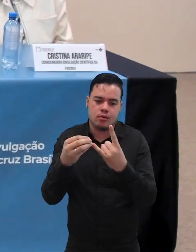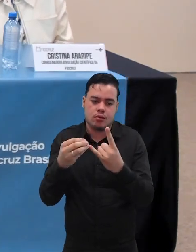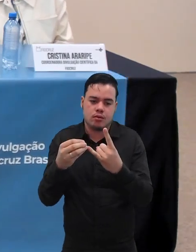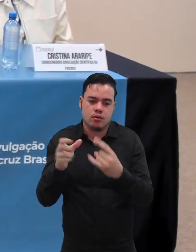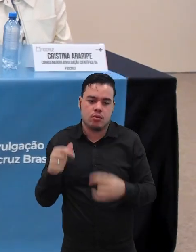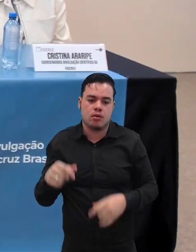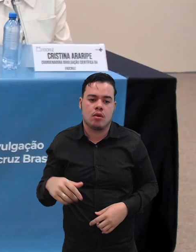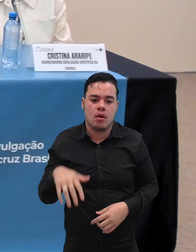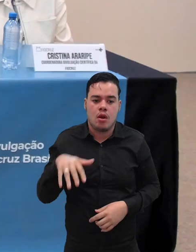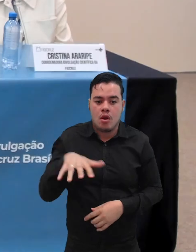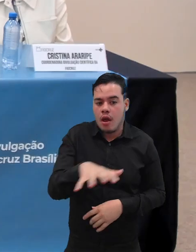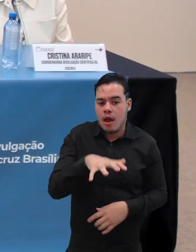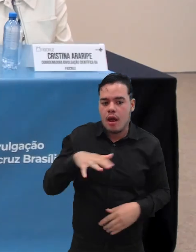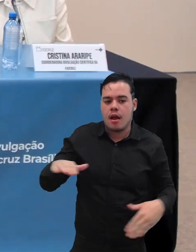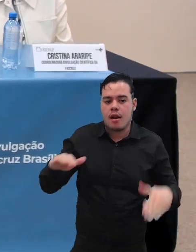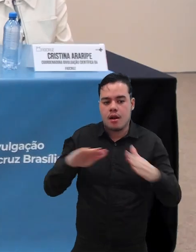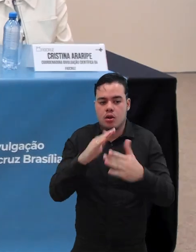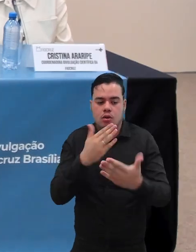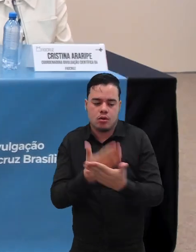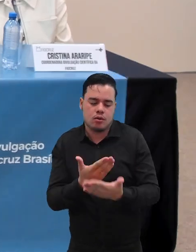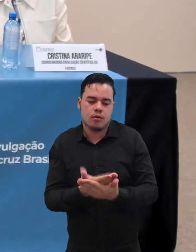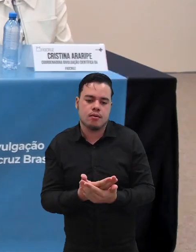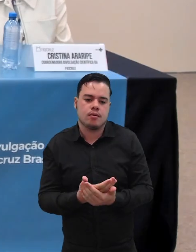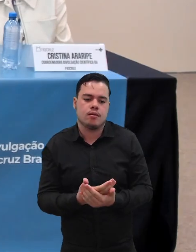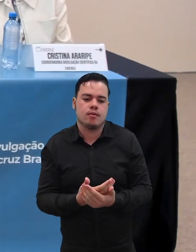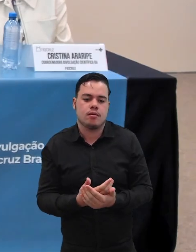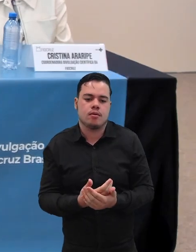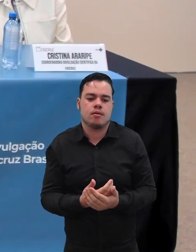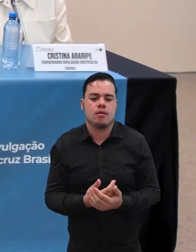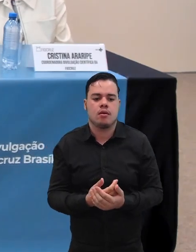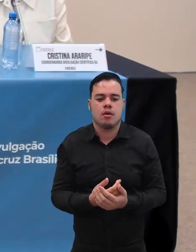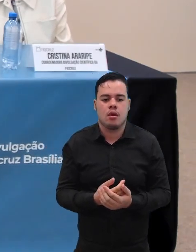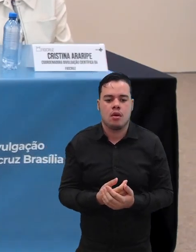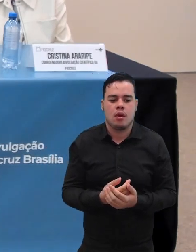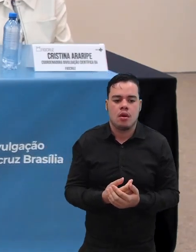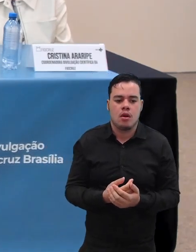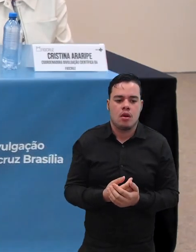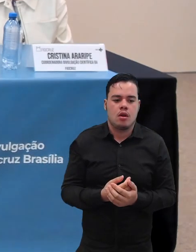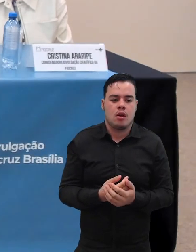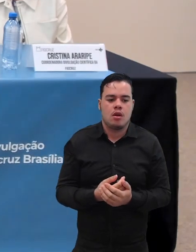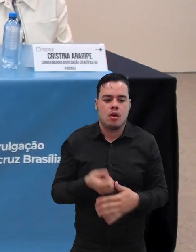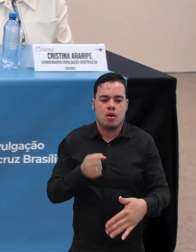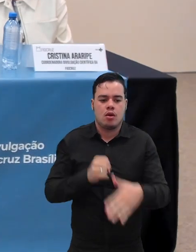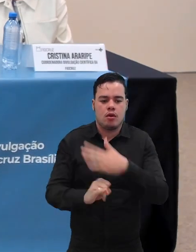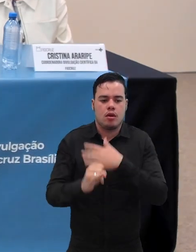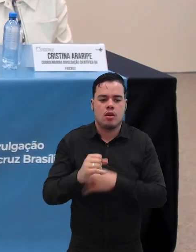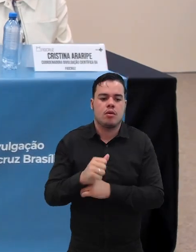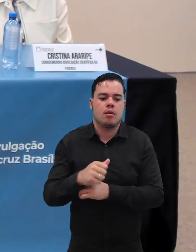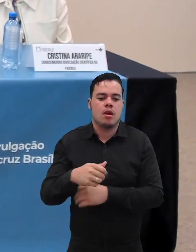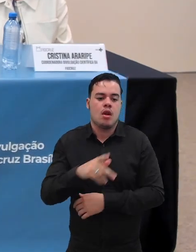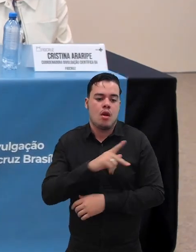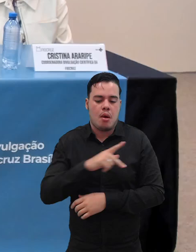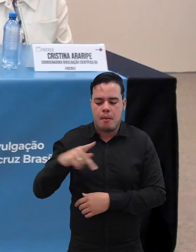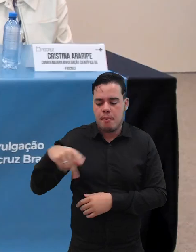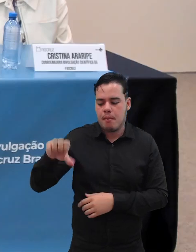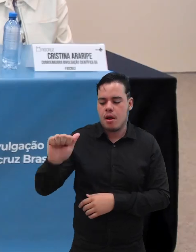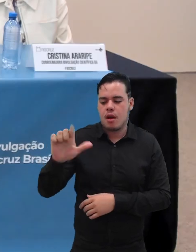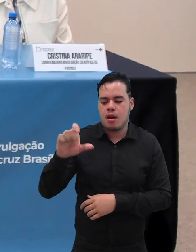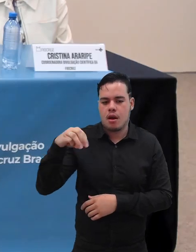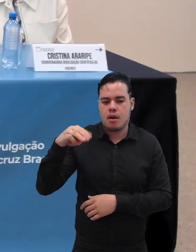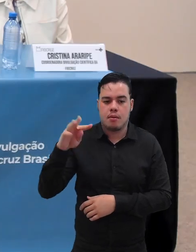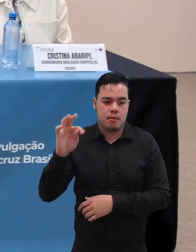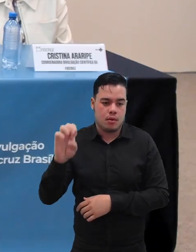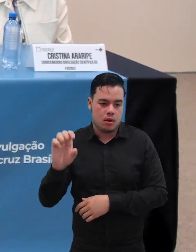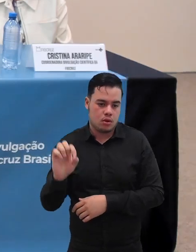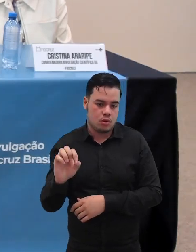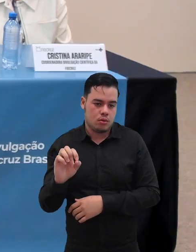no espaço de uma escola, né? Foi decorrente de um recurso parlamentar da senadora Leila Barros, em conjunto